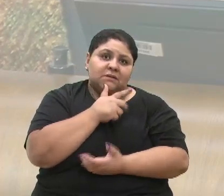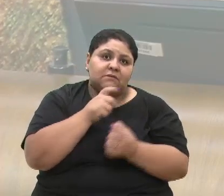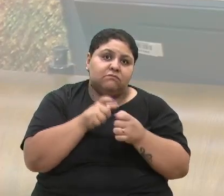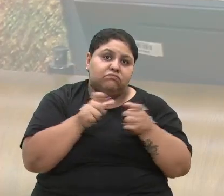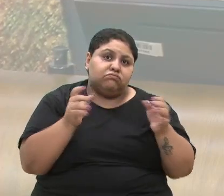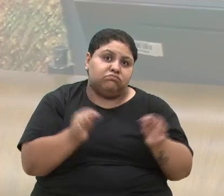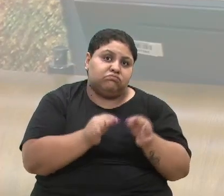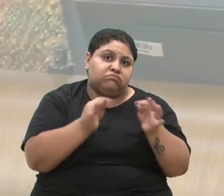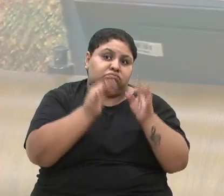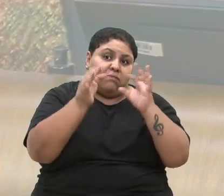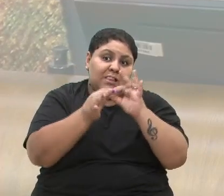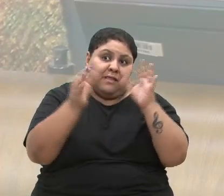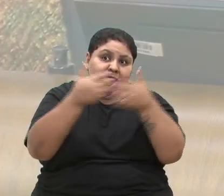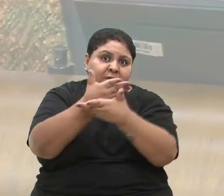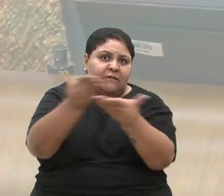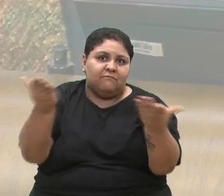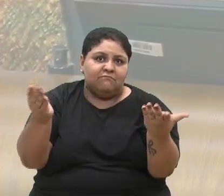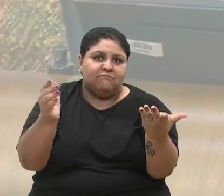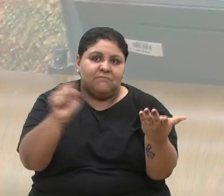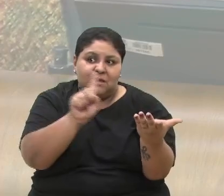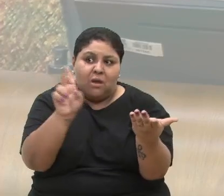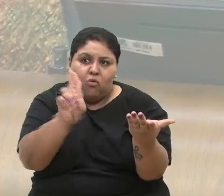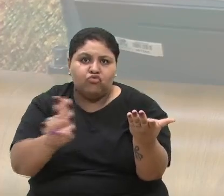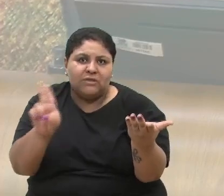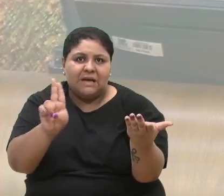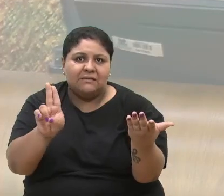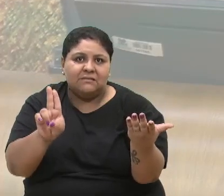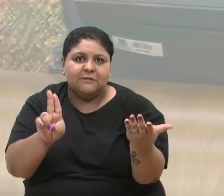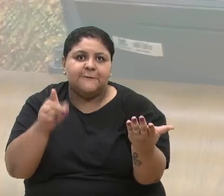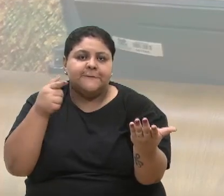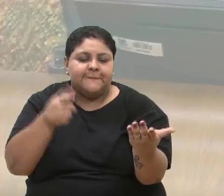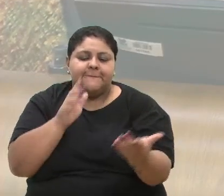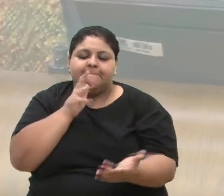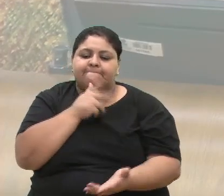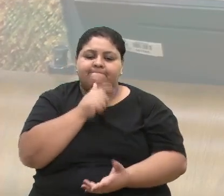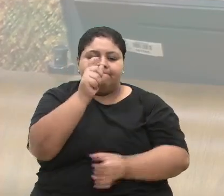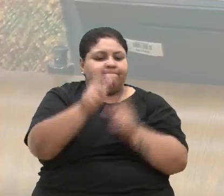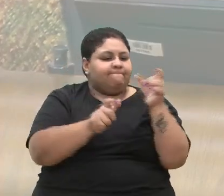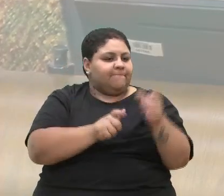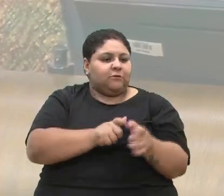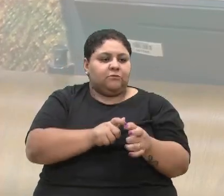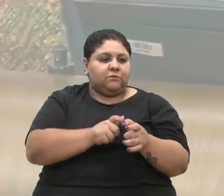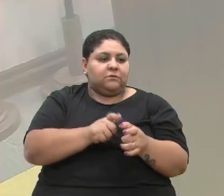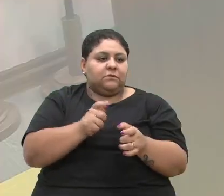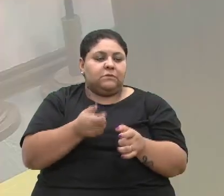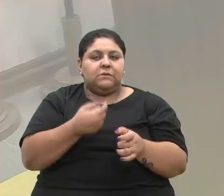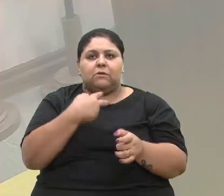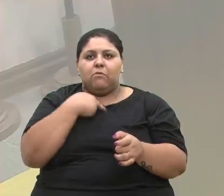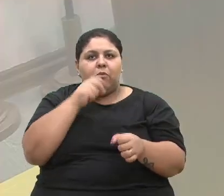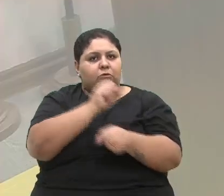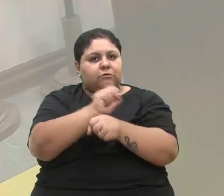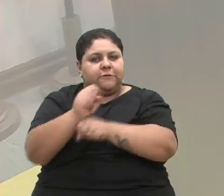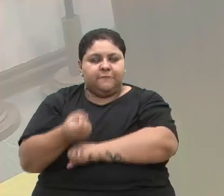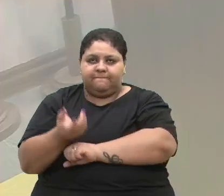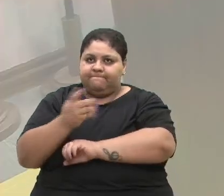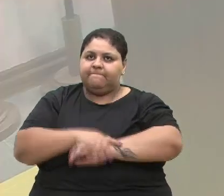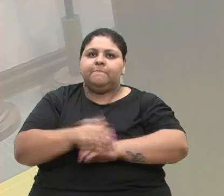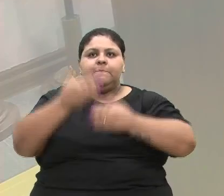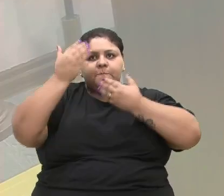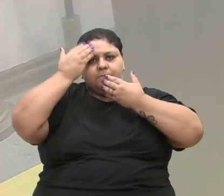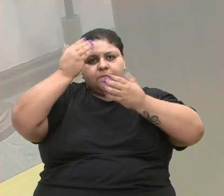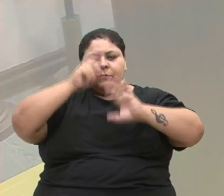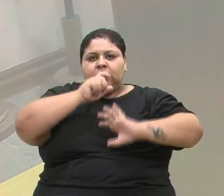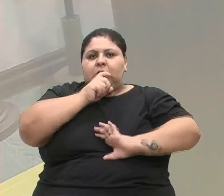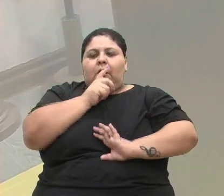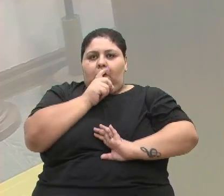que está aí à disposição e não ser usada. Essa é a demora e as pessoas não podem ficar esperando. Obrigado. Obrigado, vereador. Uma parte, vereador